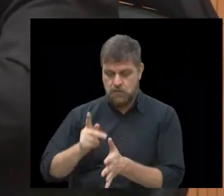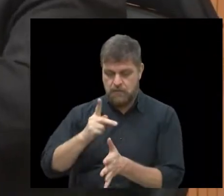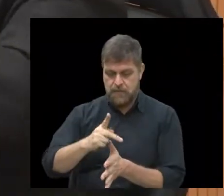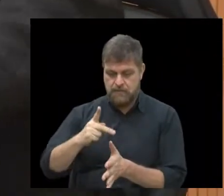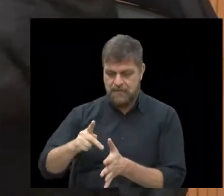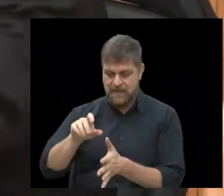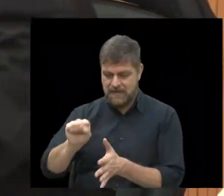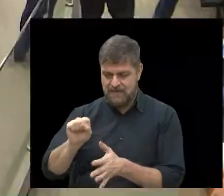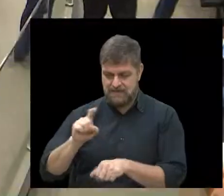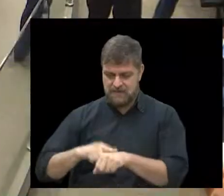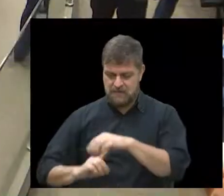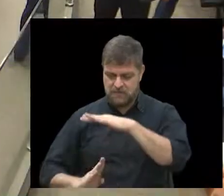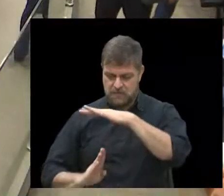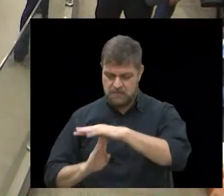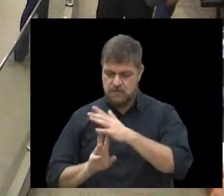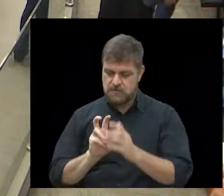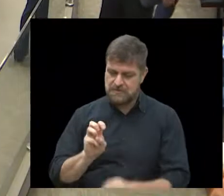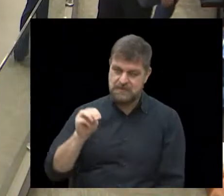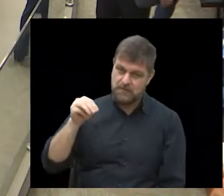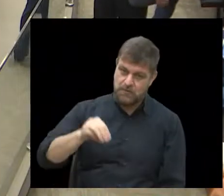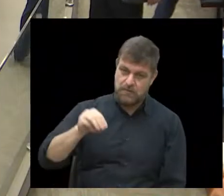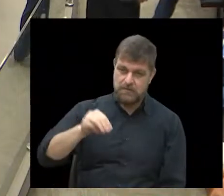minutos.